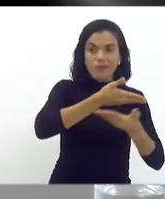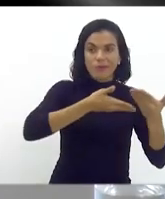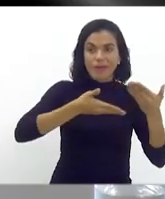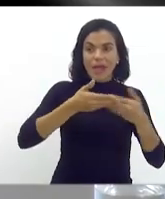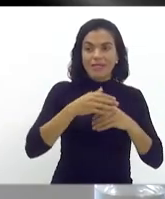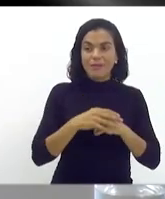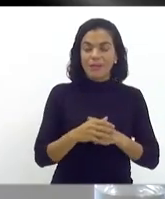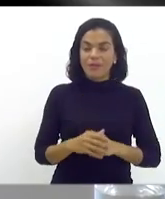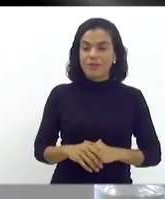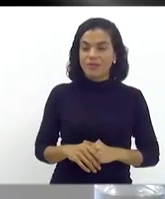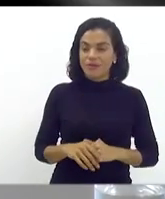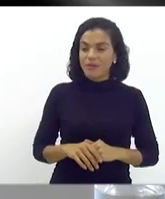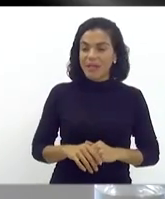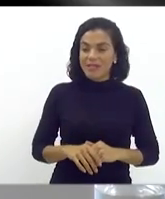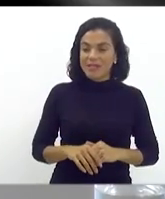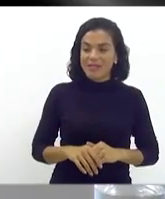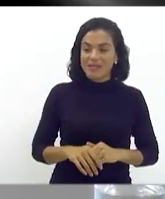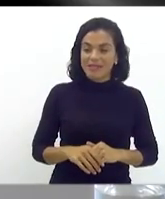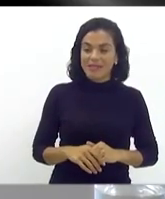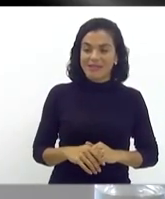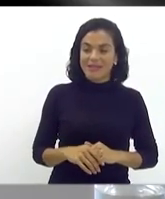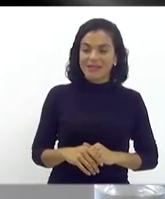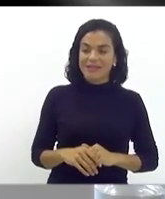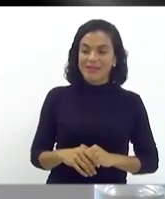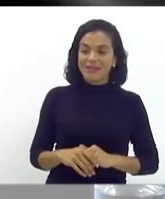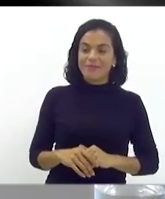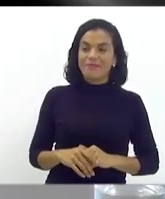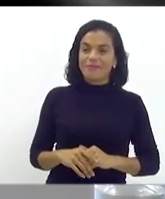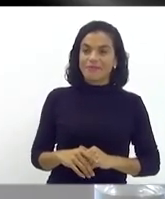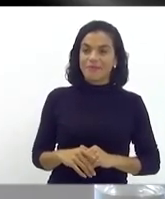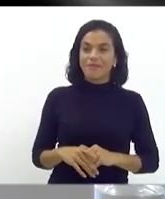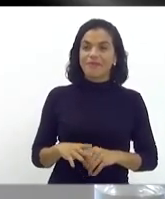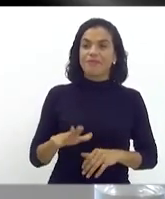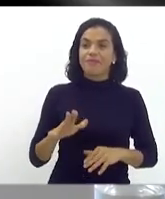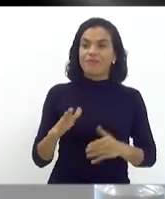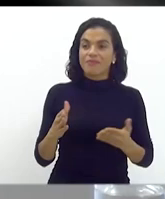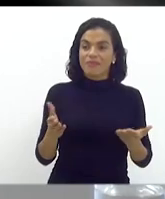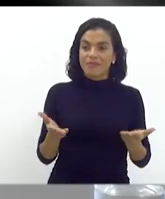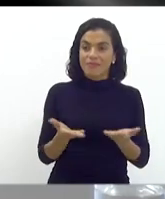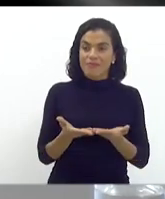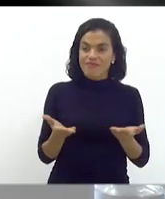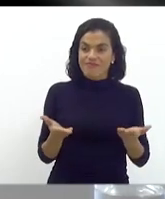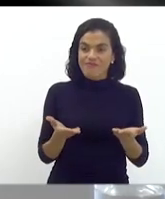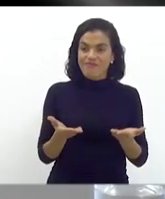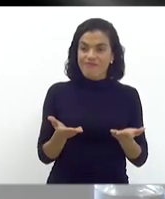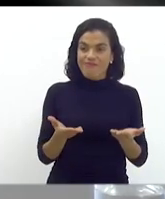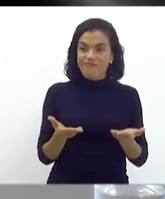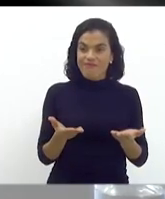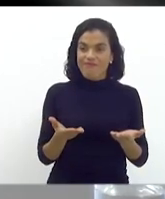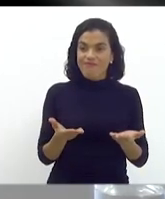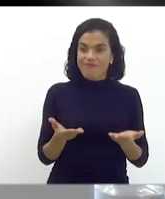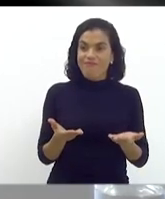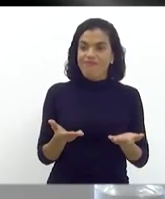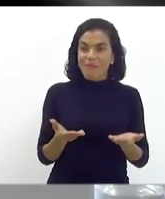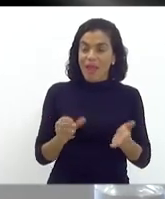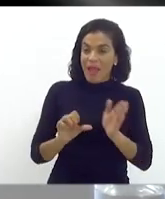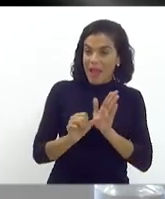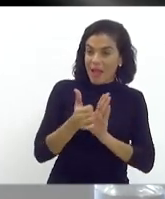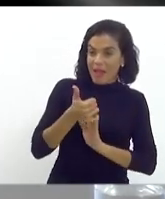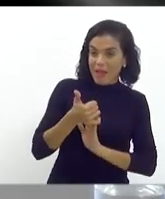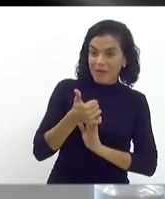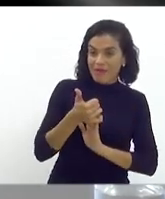E no final eu queria ressaltar fazer duas salvas A primeira